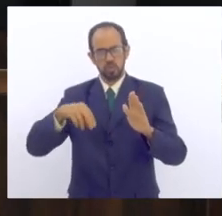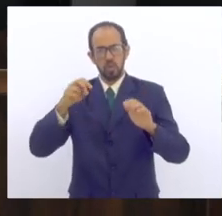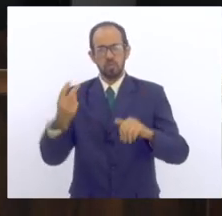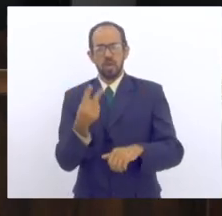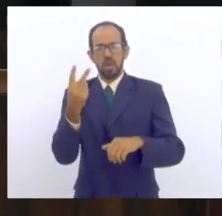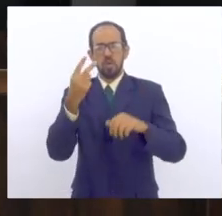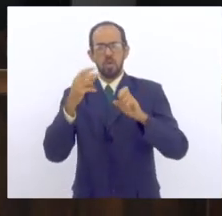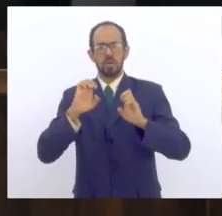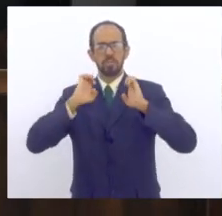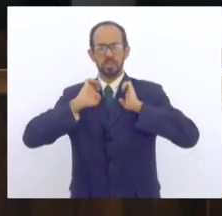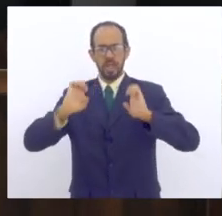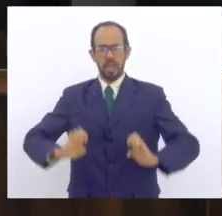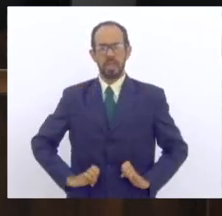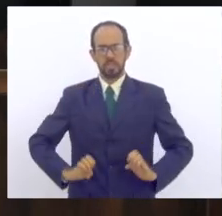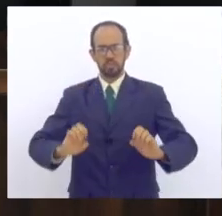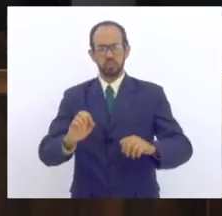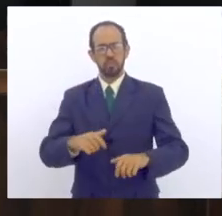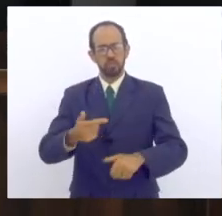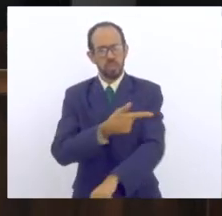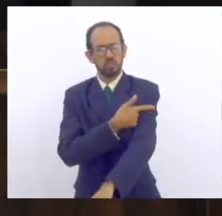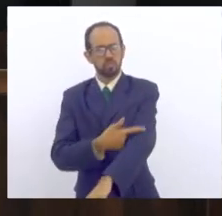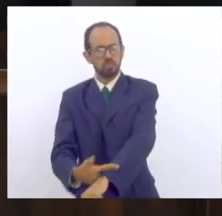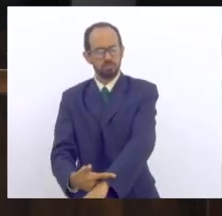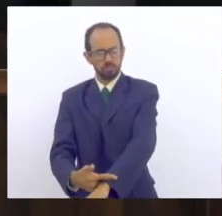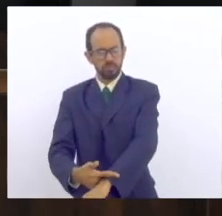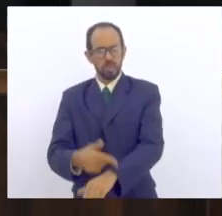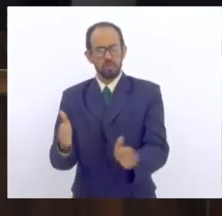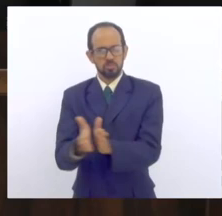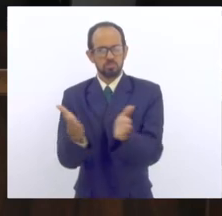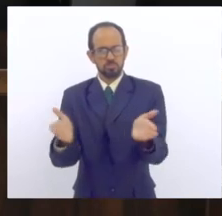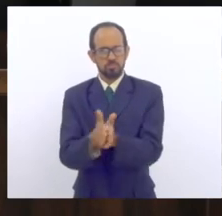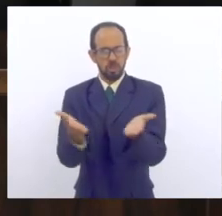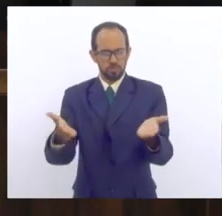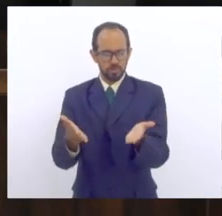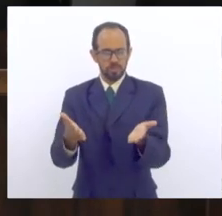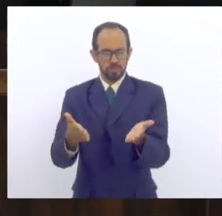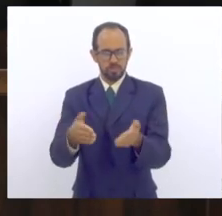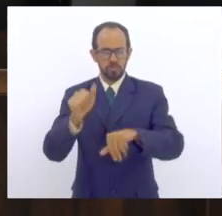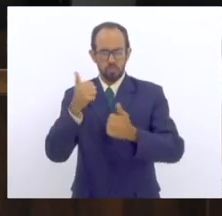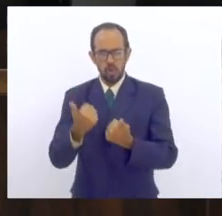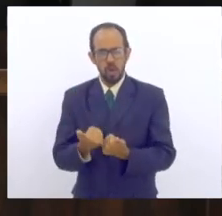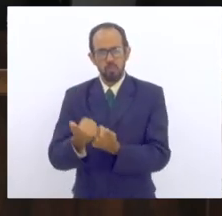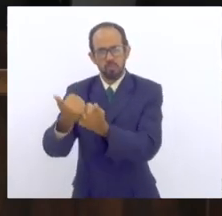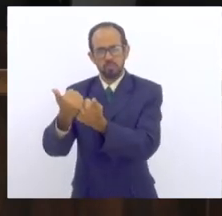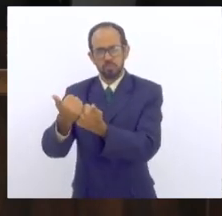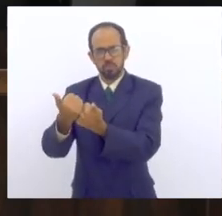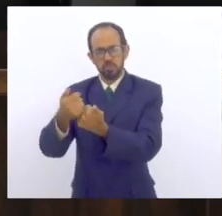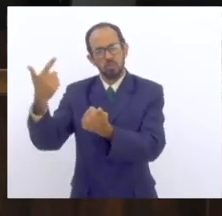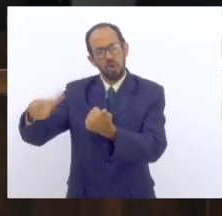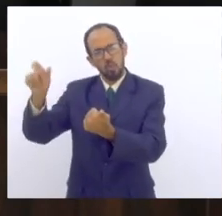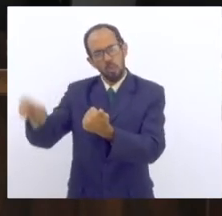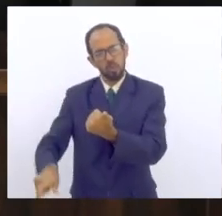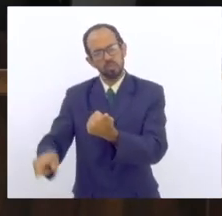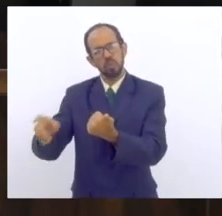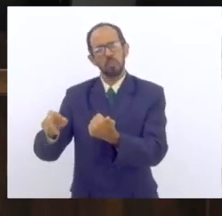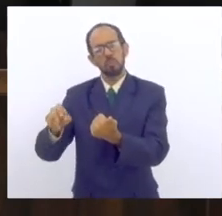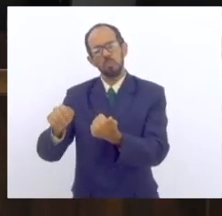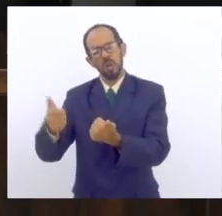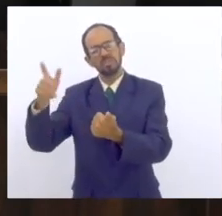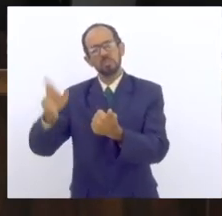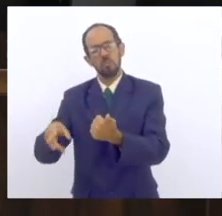sua generosidade com os mais pobres e necessitados ele exercia o auxílio ao próximo quase como um sacerdote de vida